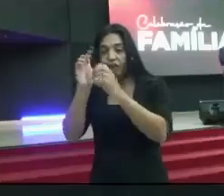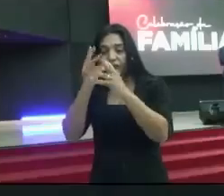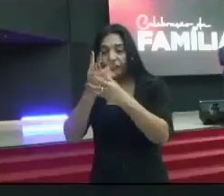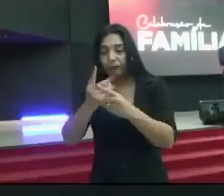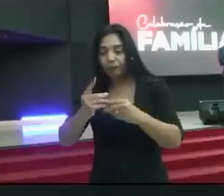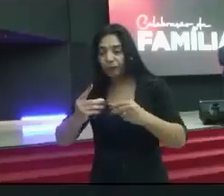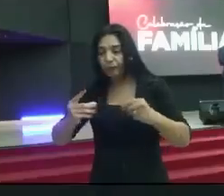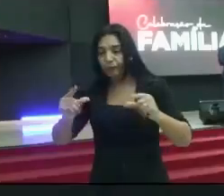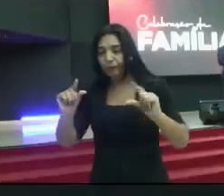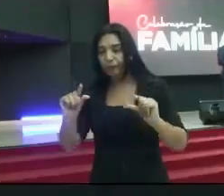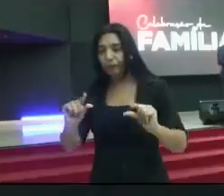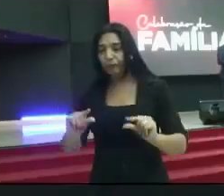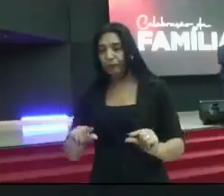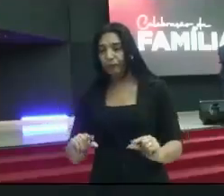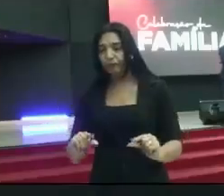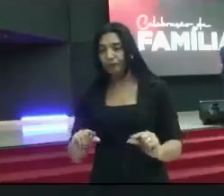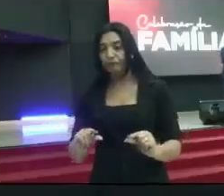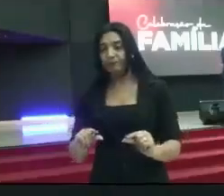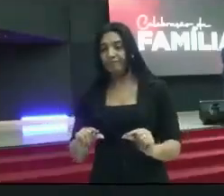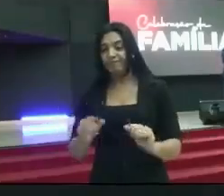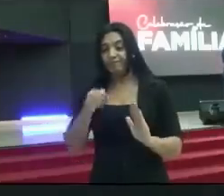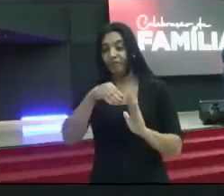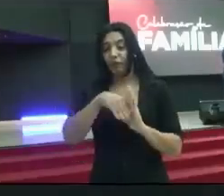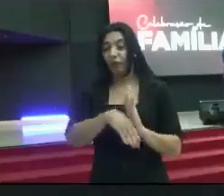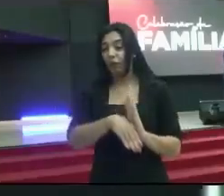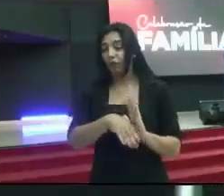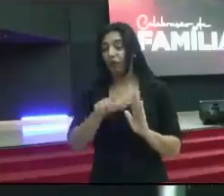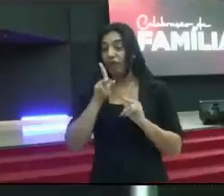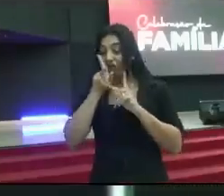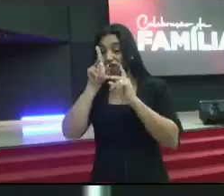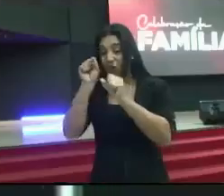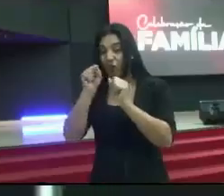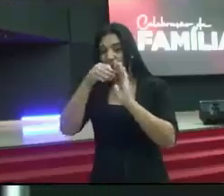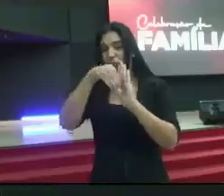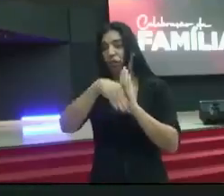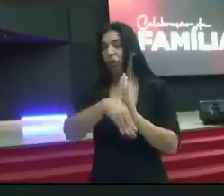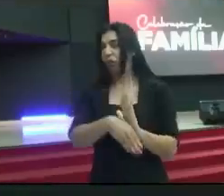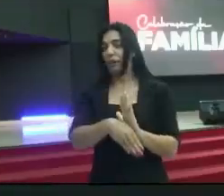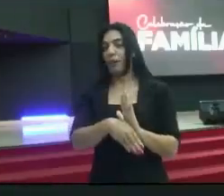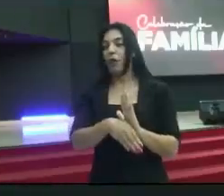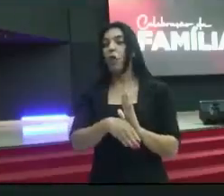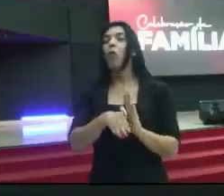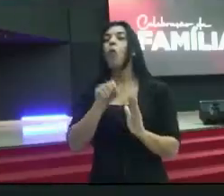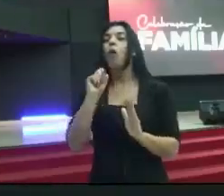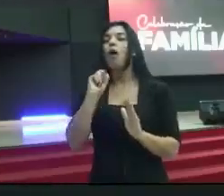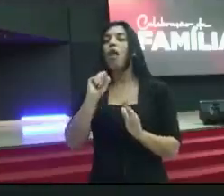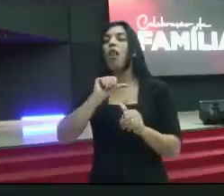pequena. O que torna a vida amarga,